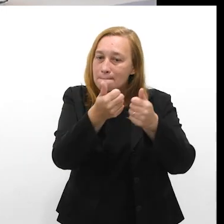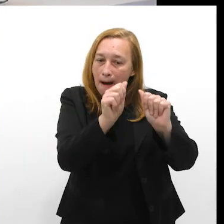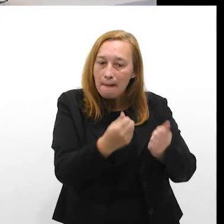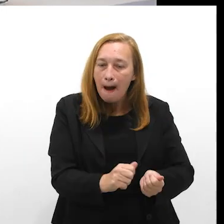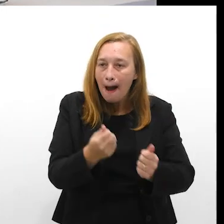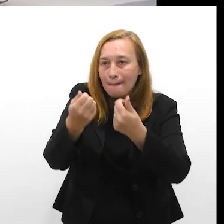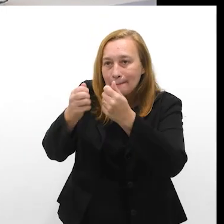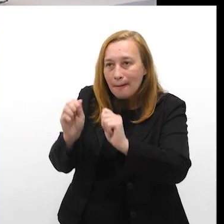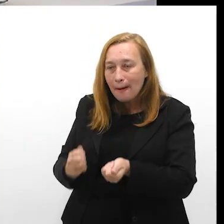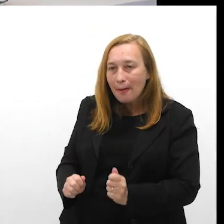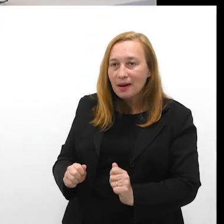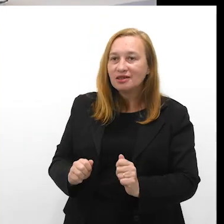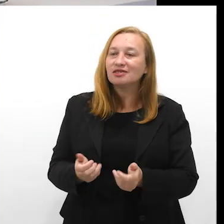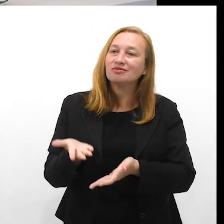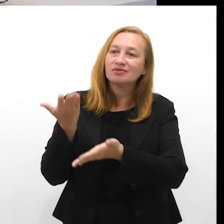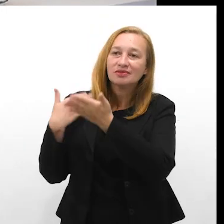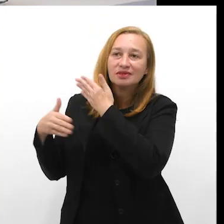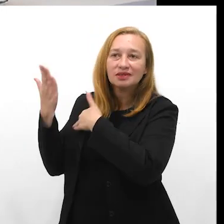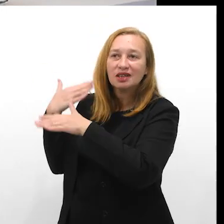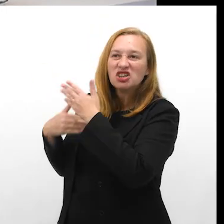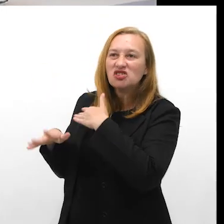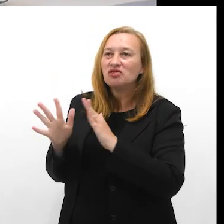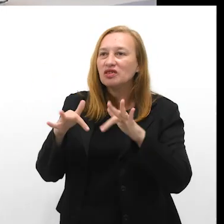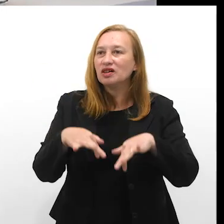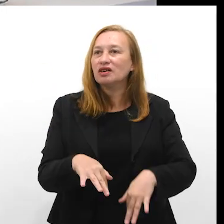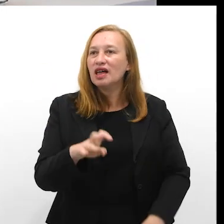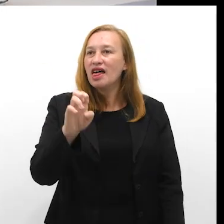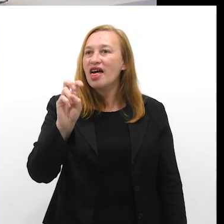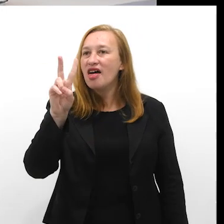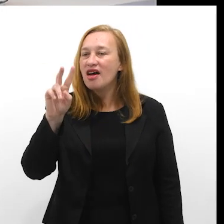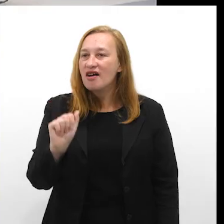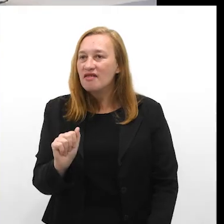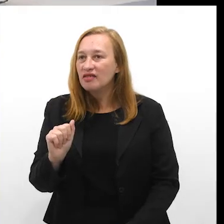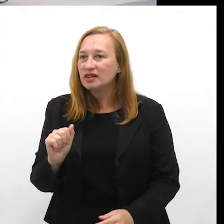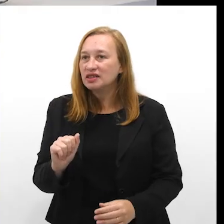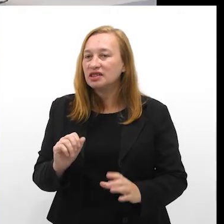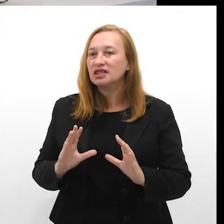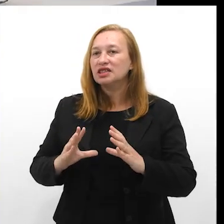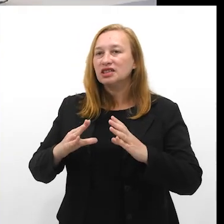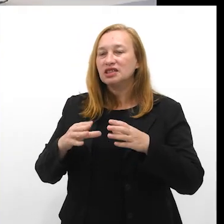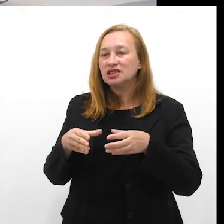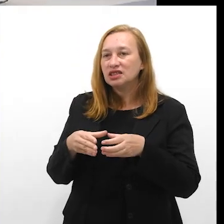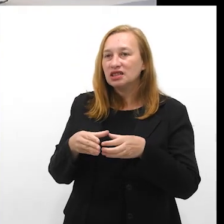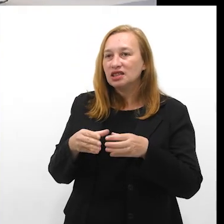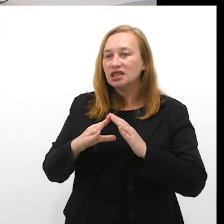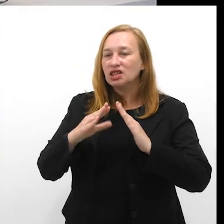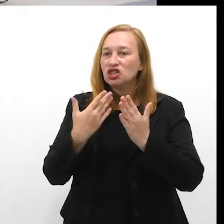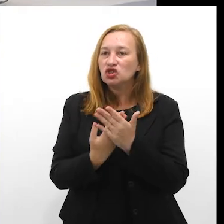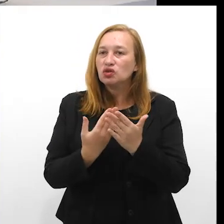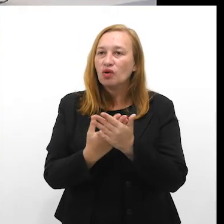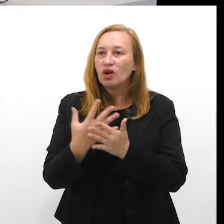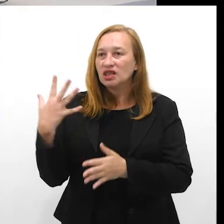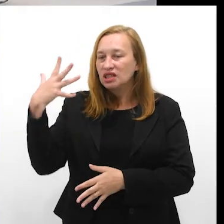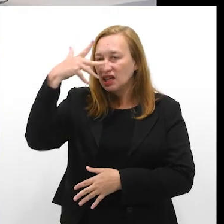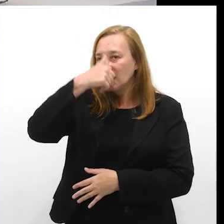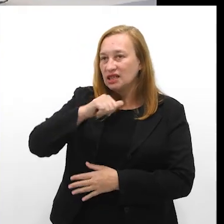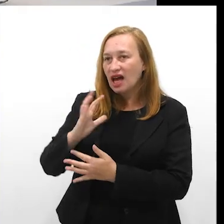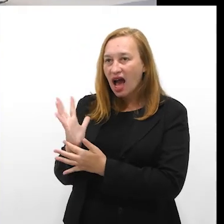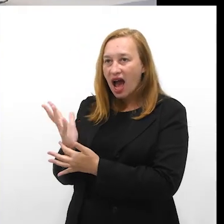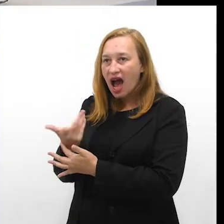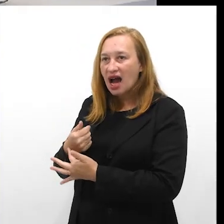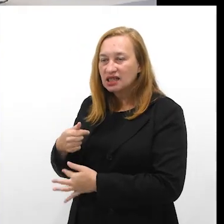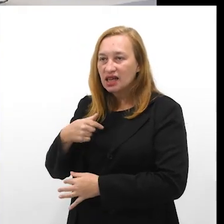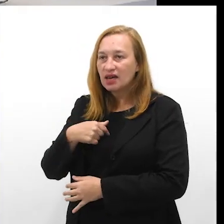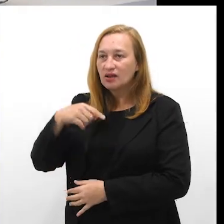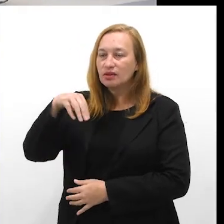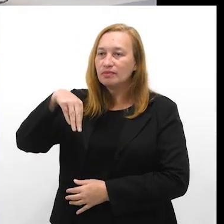de esculturas da EBA. No final da EBA, da Escola de Belas Artes, a gente reuniu todos os trabalhos, e aí